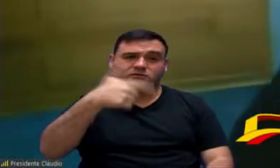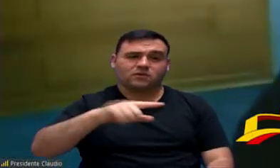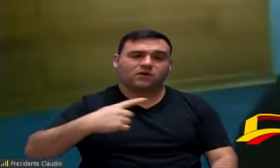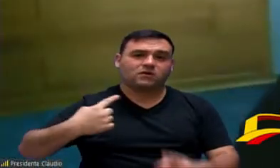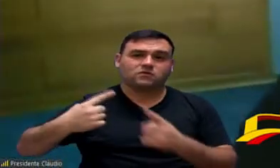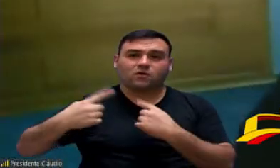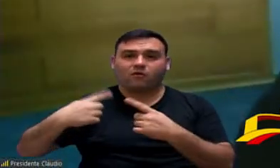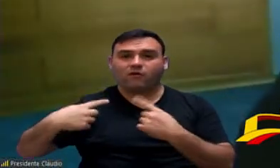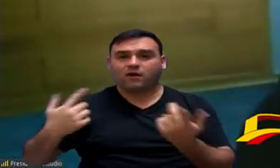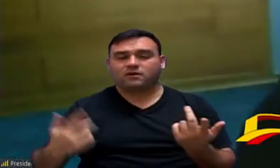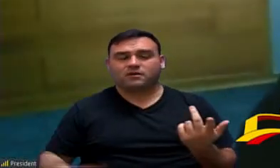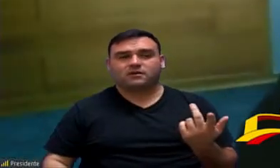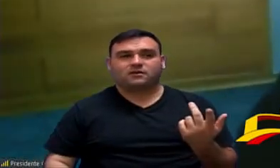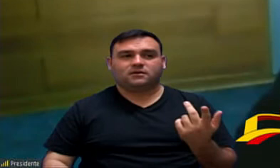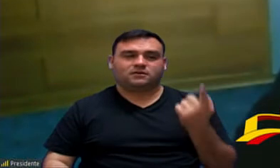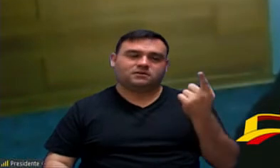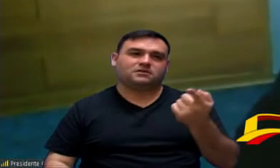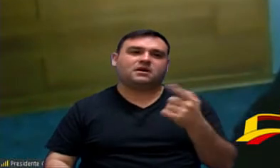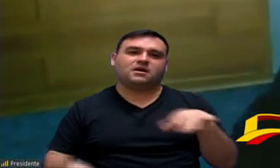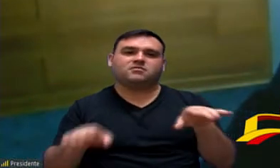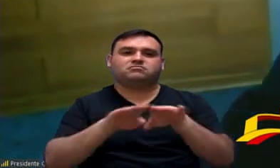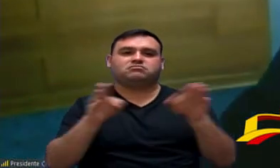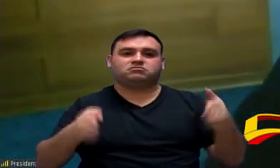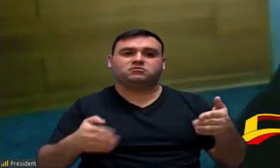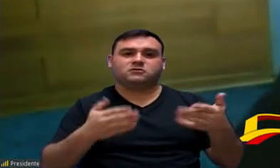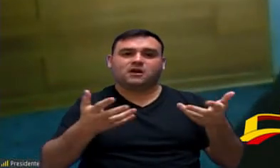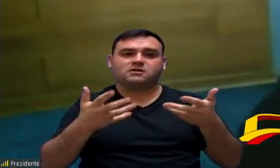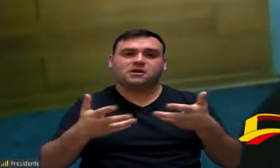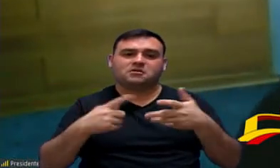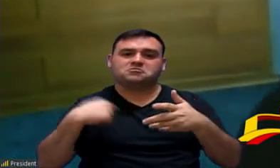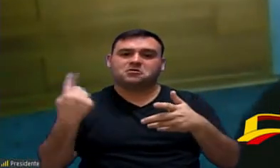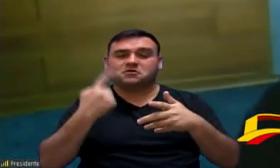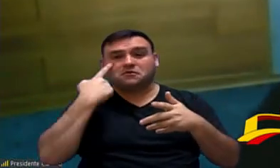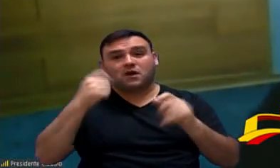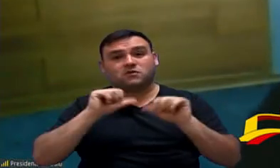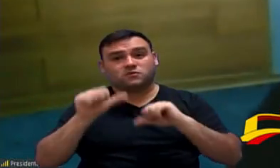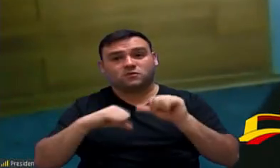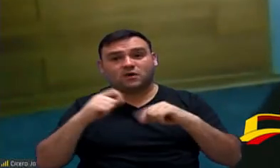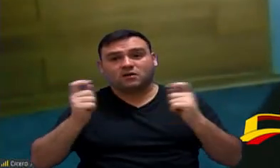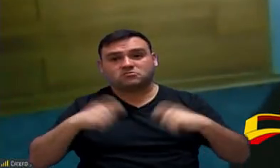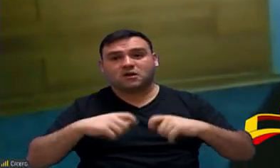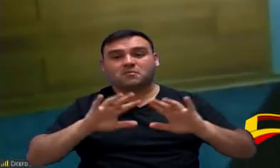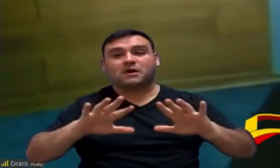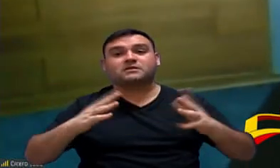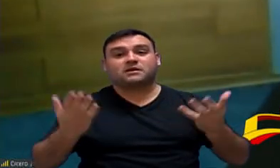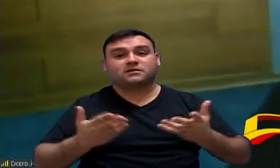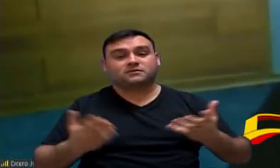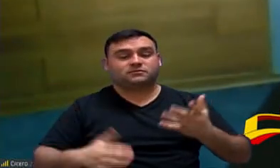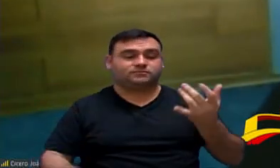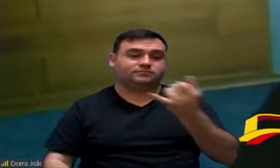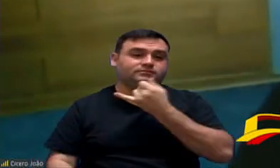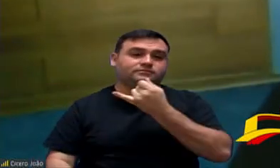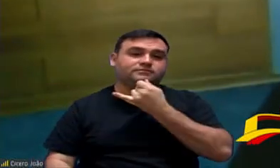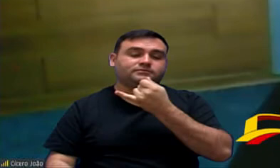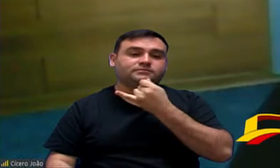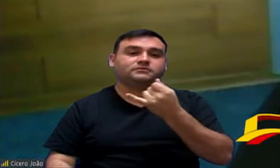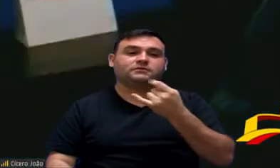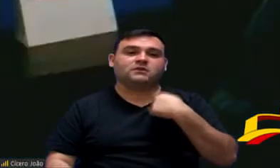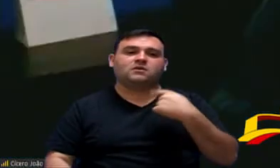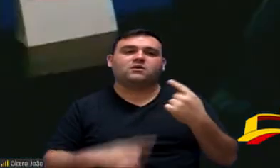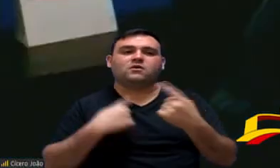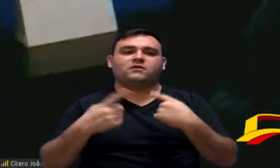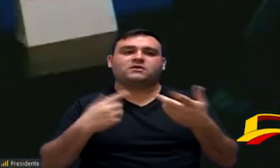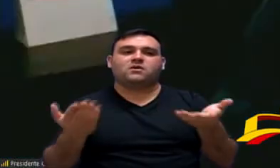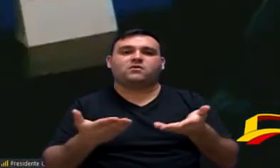discute com a mesa para poder a gente ver se a gente muda alguma coisa. Mas queremos discutir isso hoje. Vou discutir com a